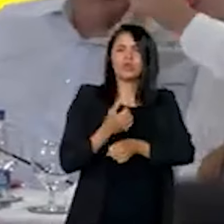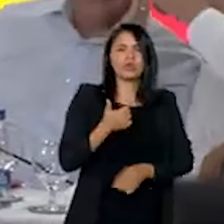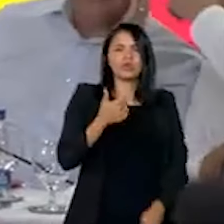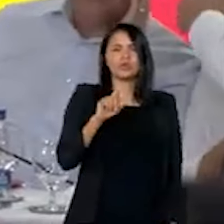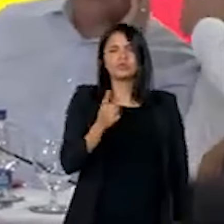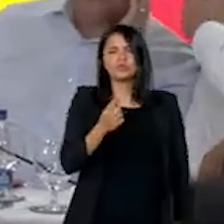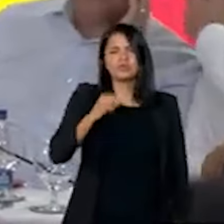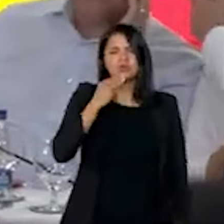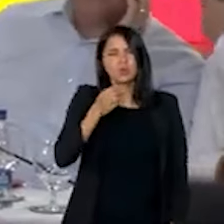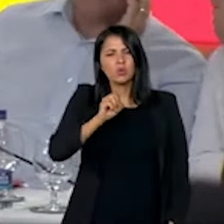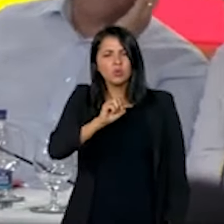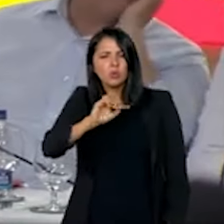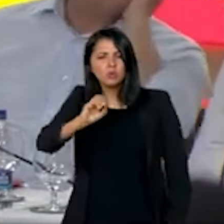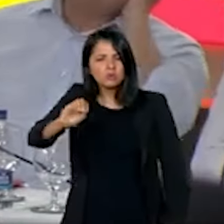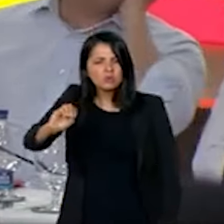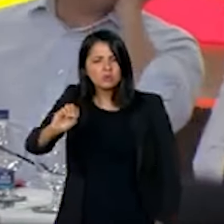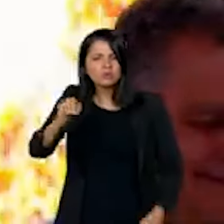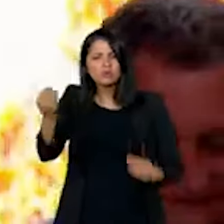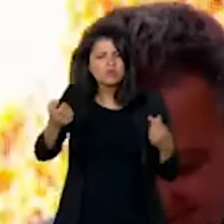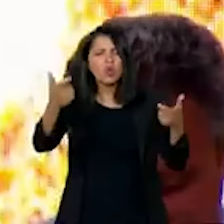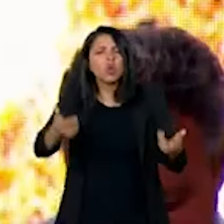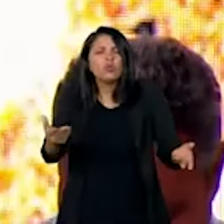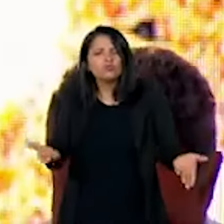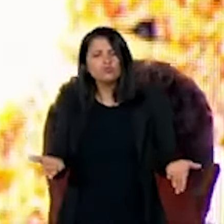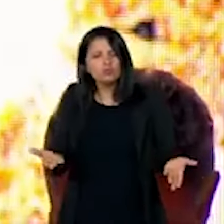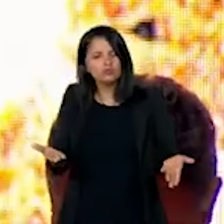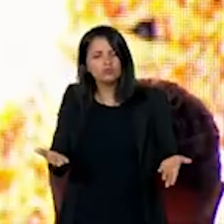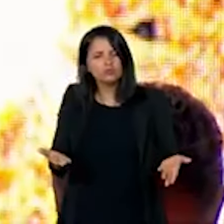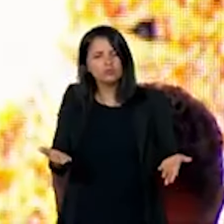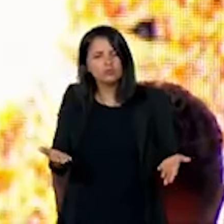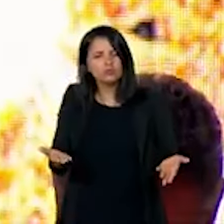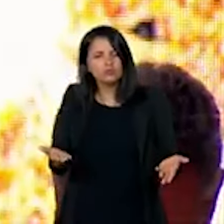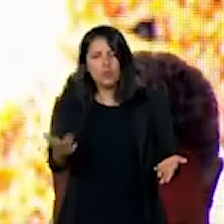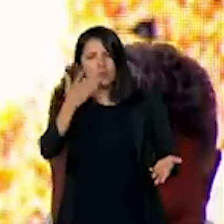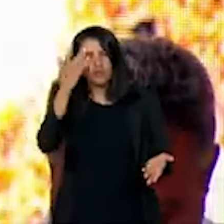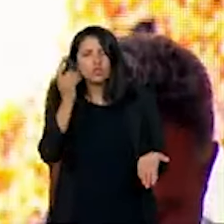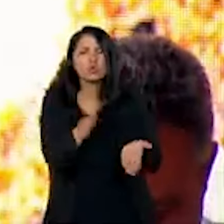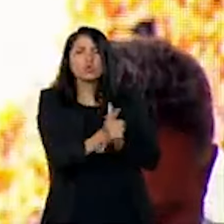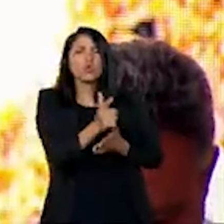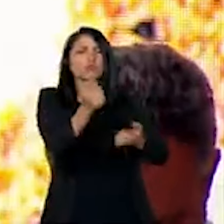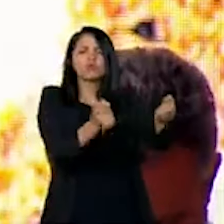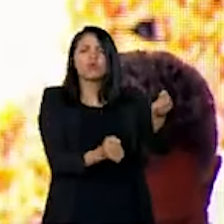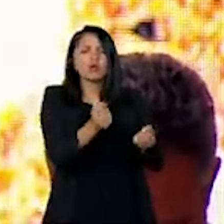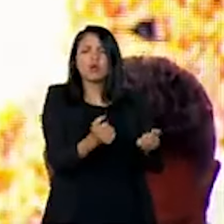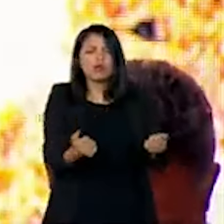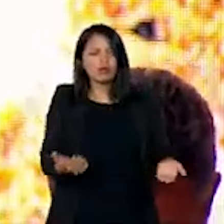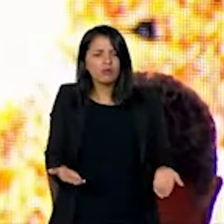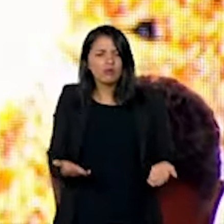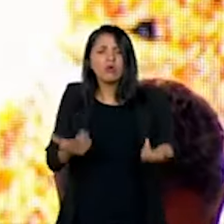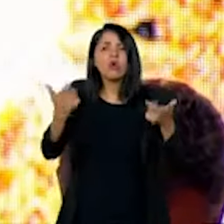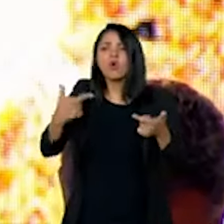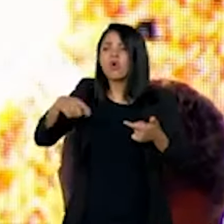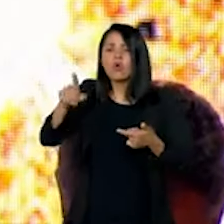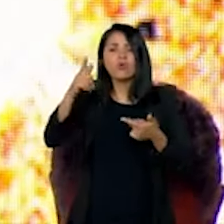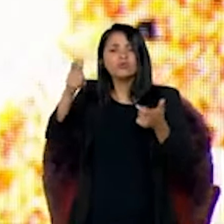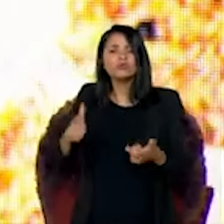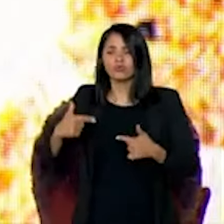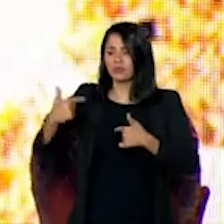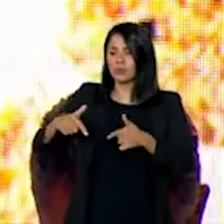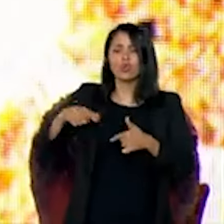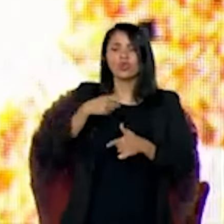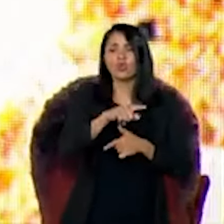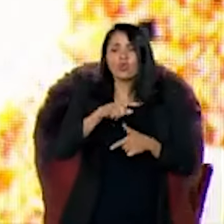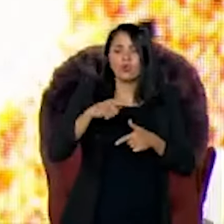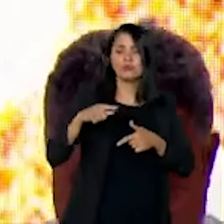e 800? Aonde foi os compradores desse carro? Aonde foi os trabalhadores desse